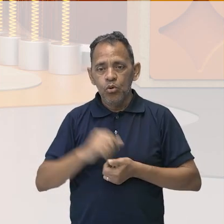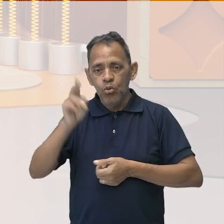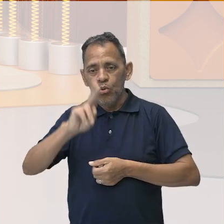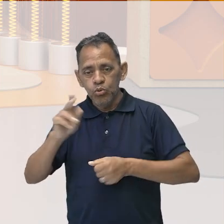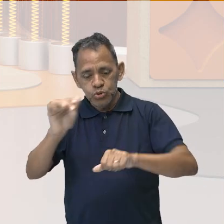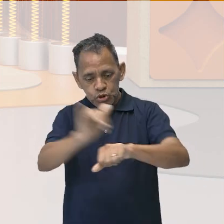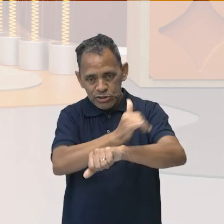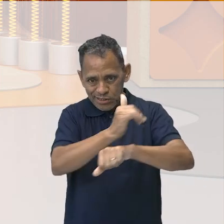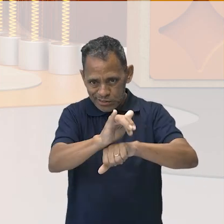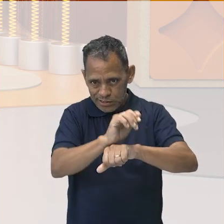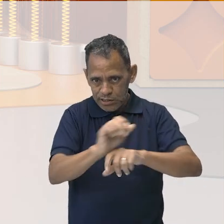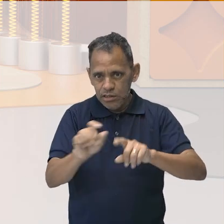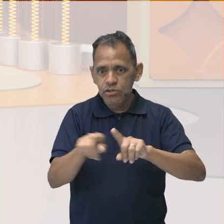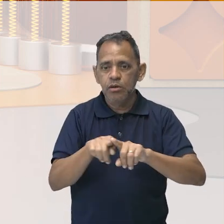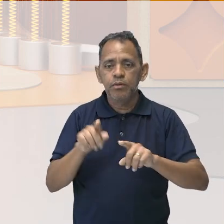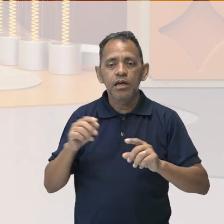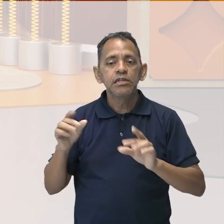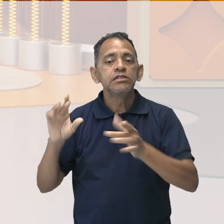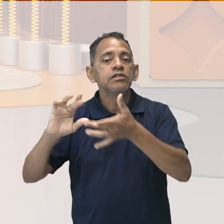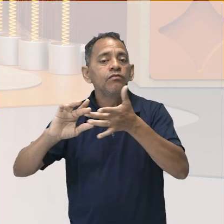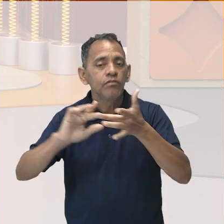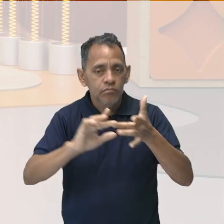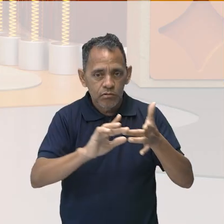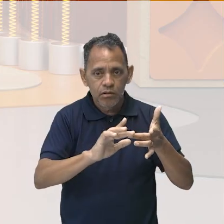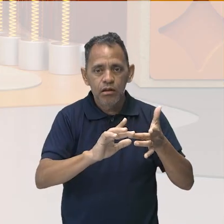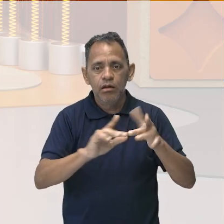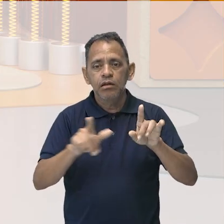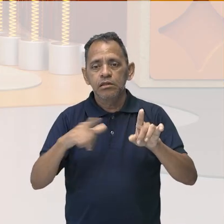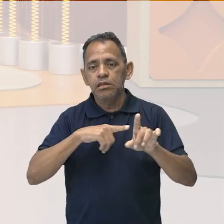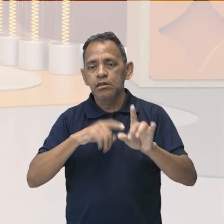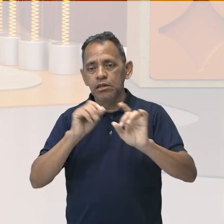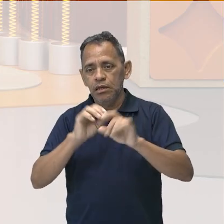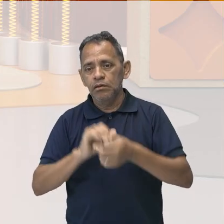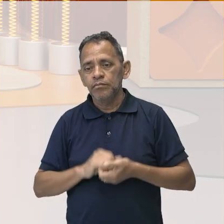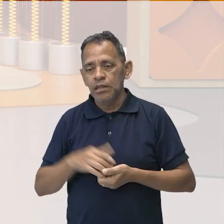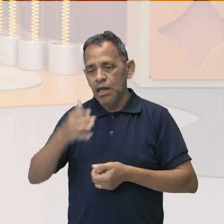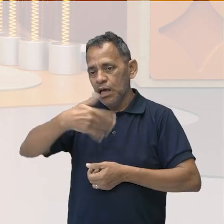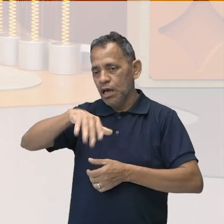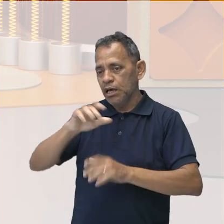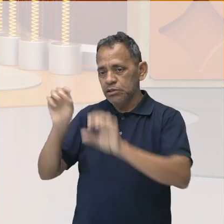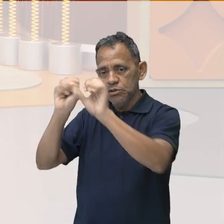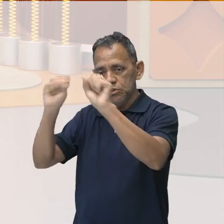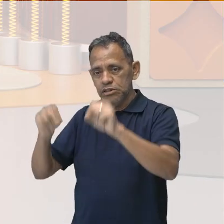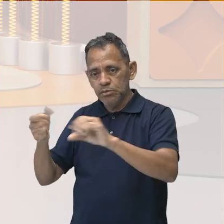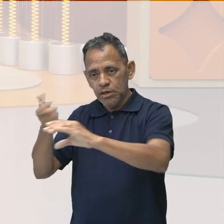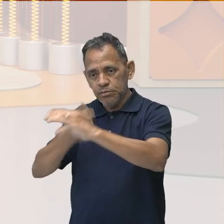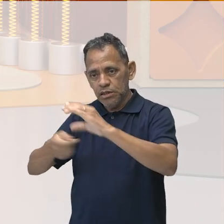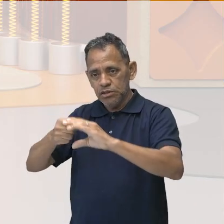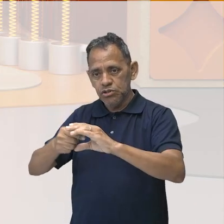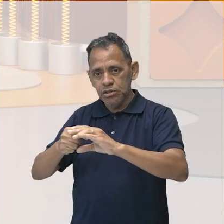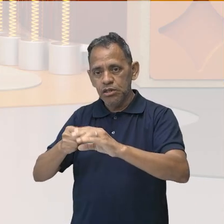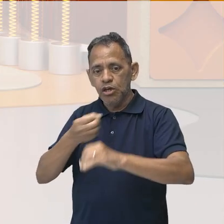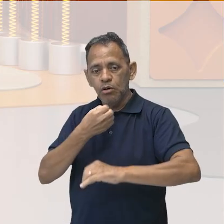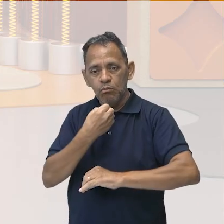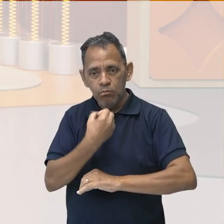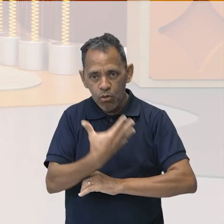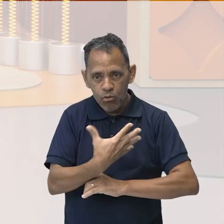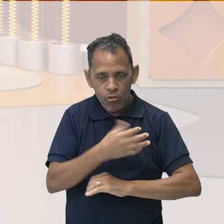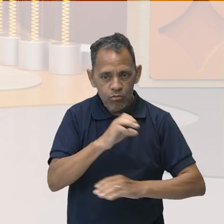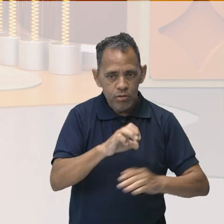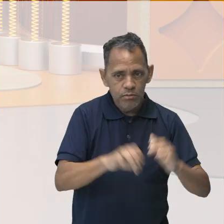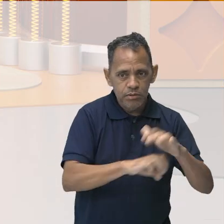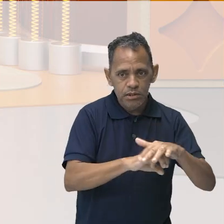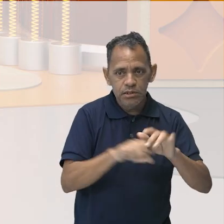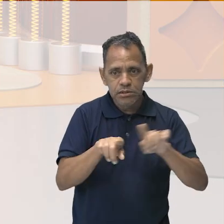aí vinculado a essas vantagens do capitalismo? A eficiência das empresas também vai estar intimamente relacionada a